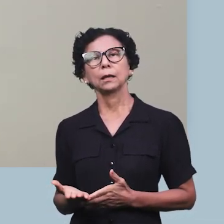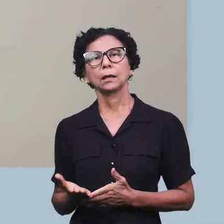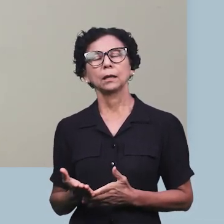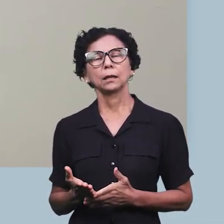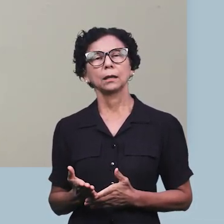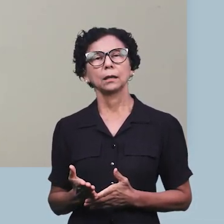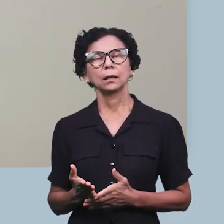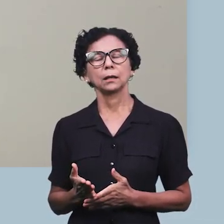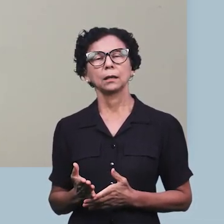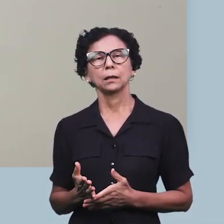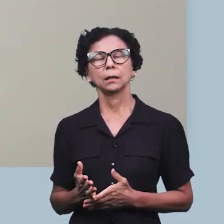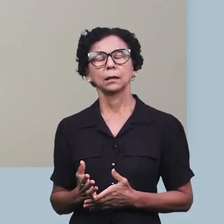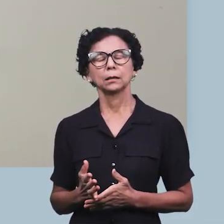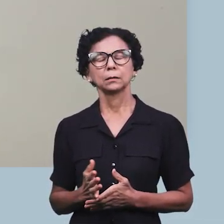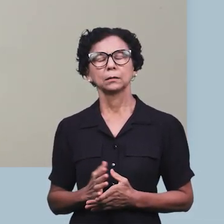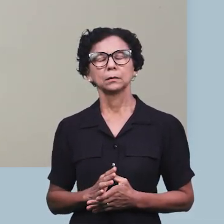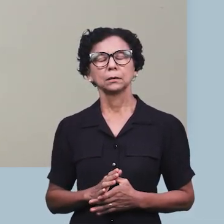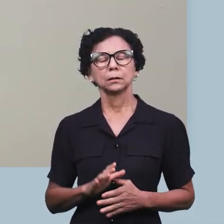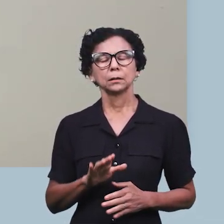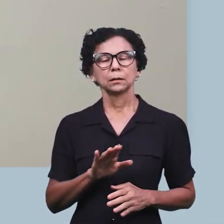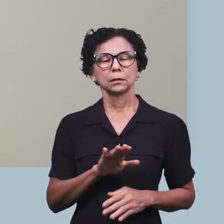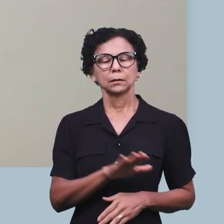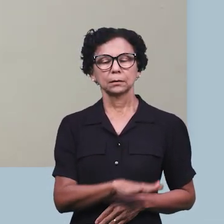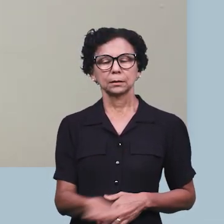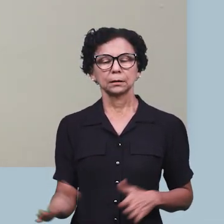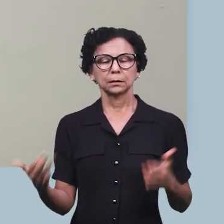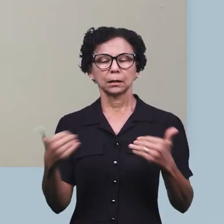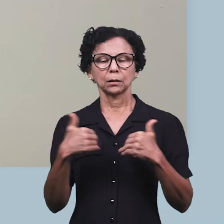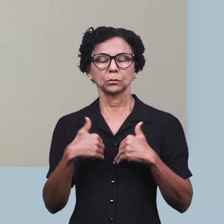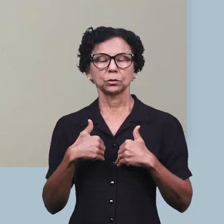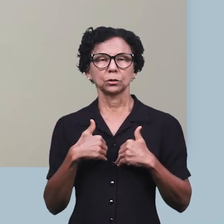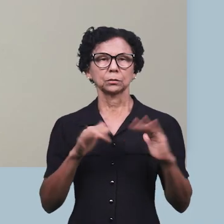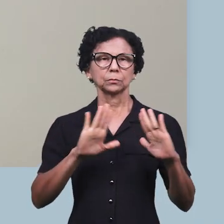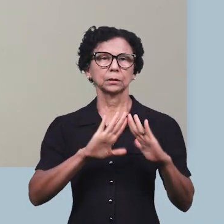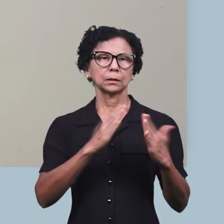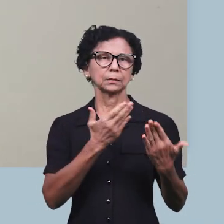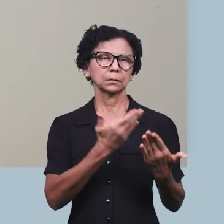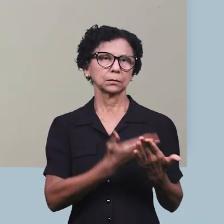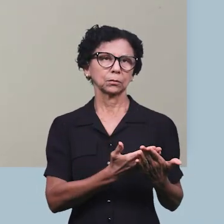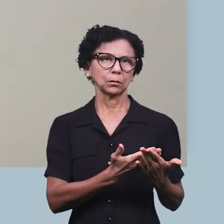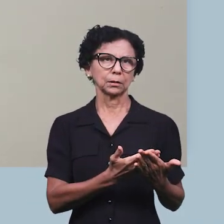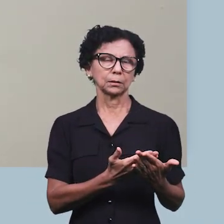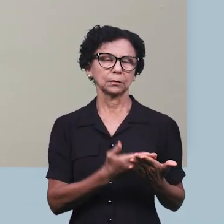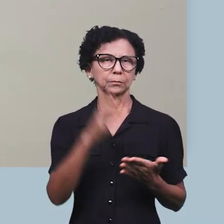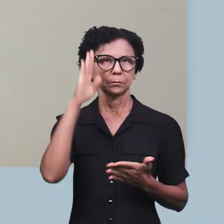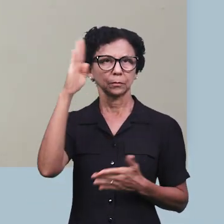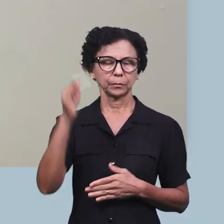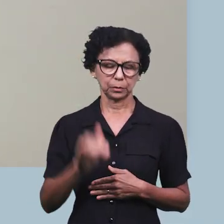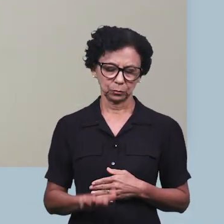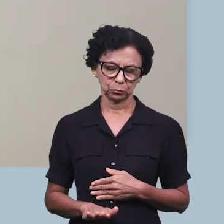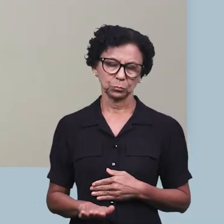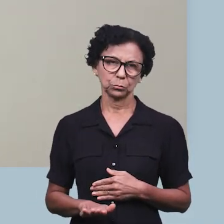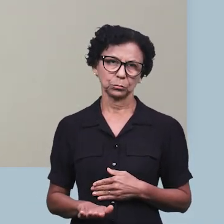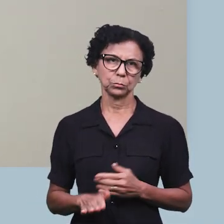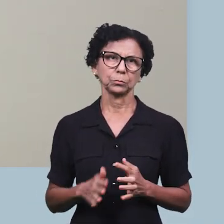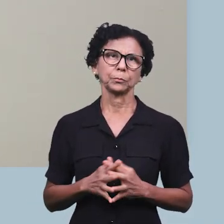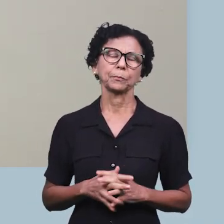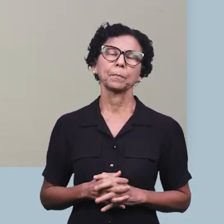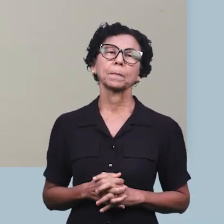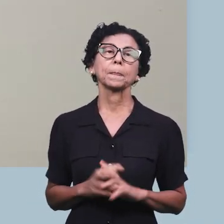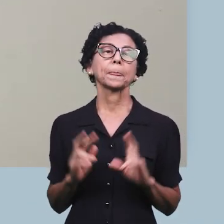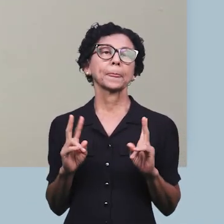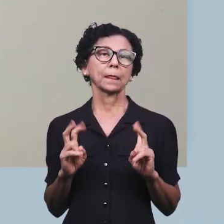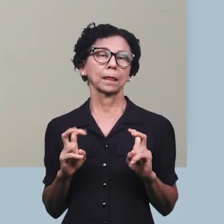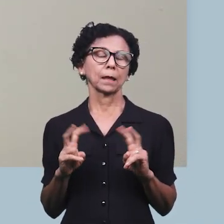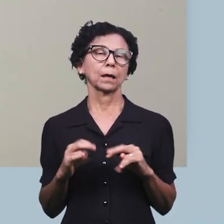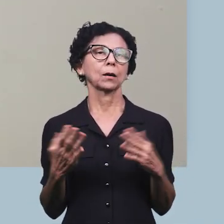com crianças com autismo numa escola, numa sala de aula, principalmente na educação infantil. Esse